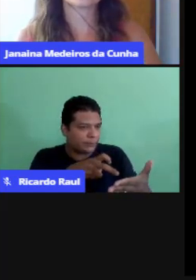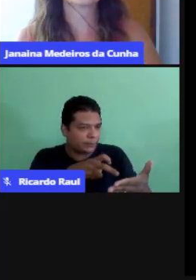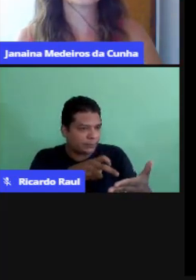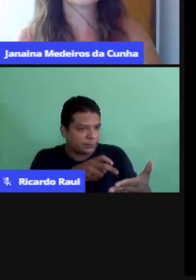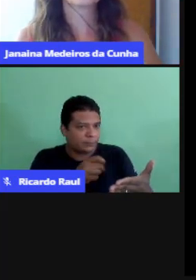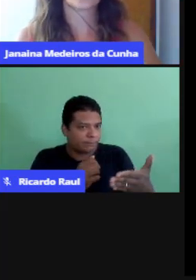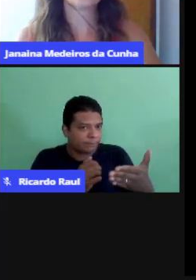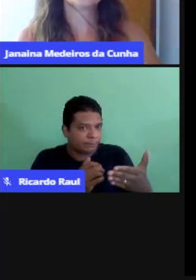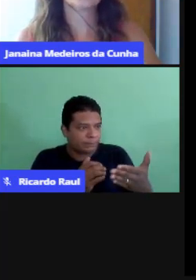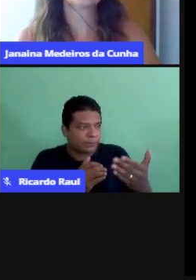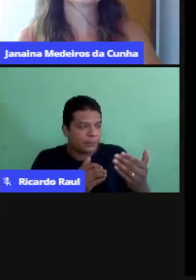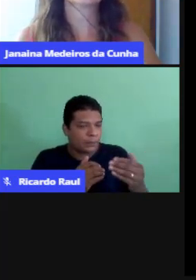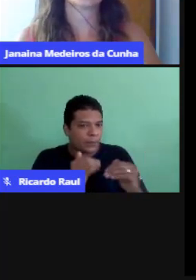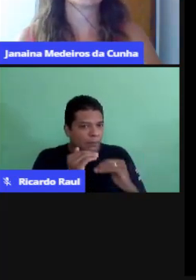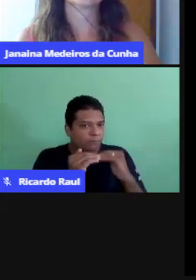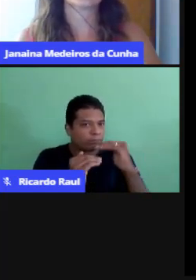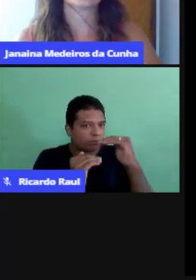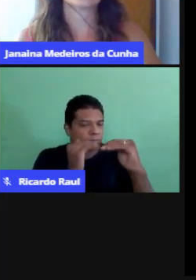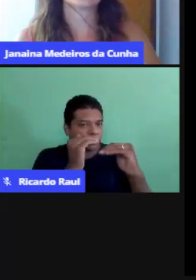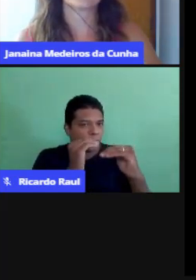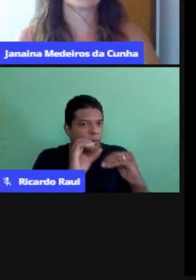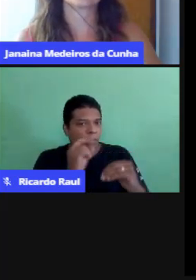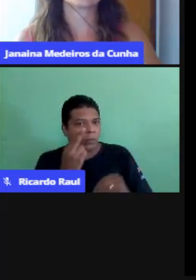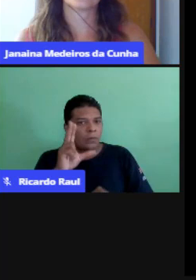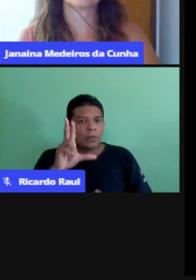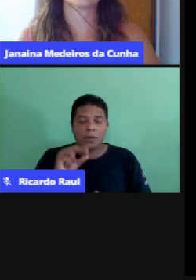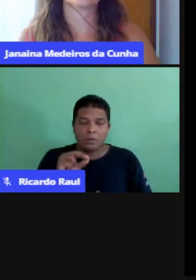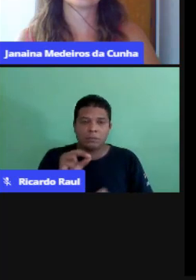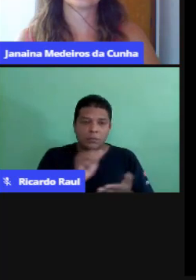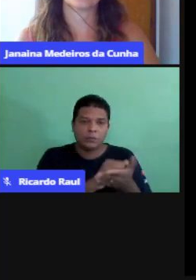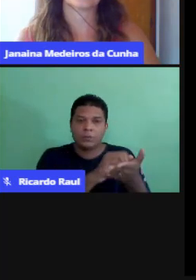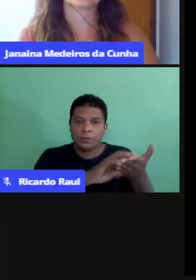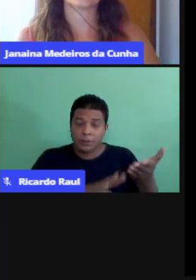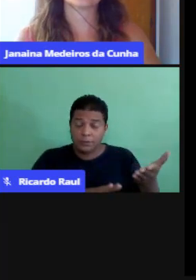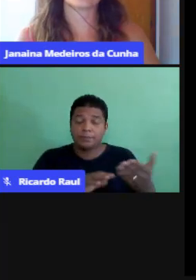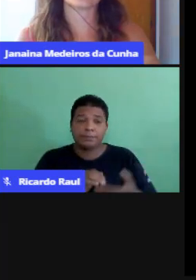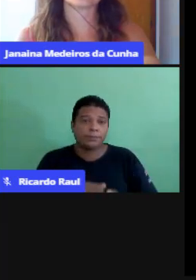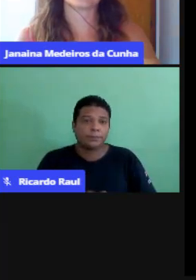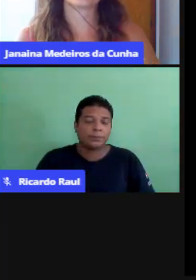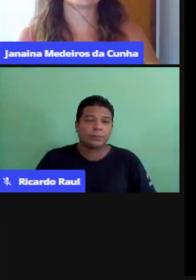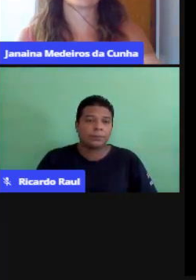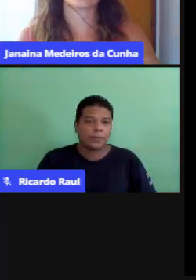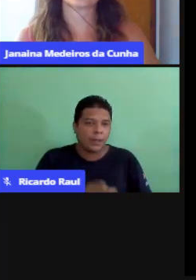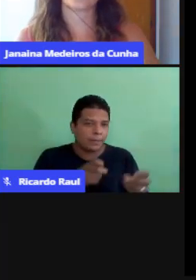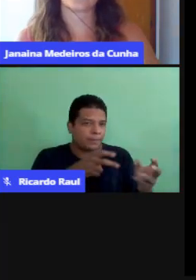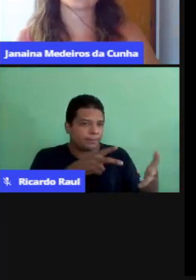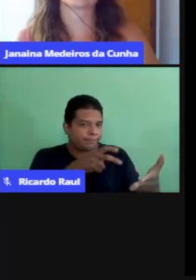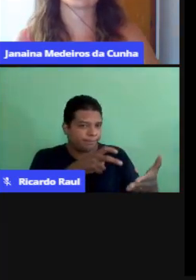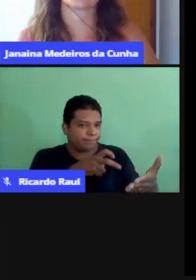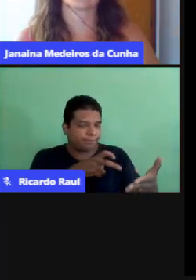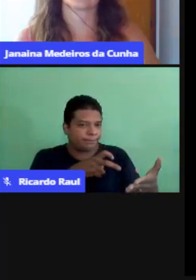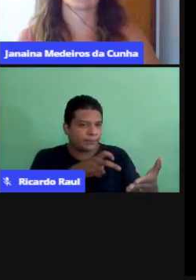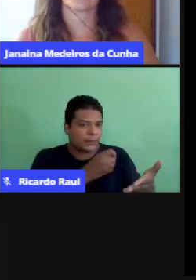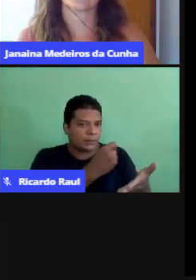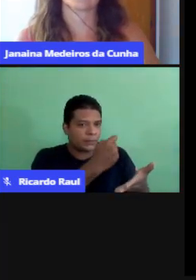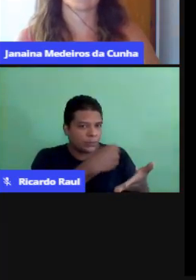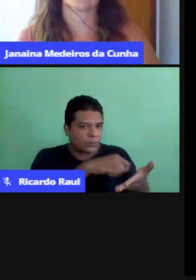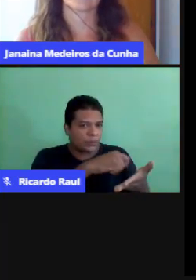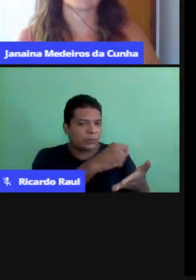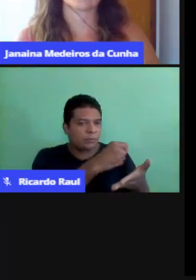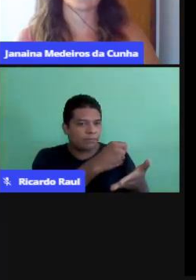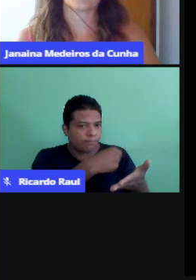um avanço ou não ali naquela atividade, né? Então, você percebe se correções,